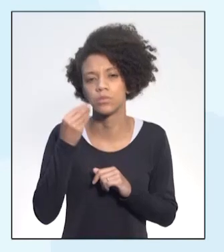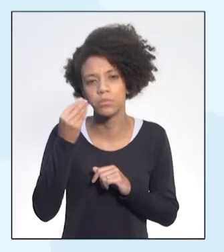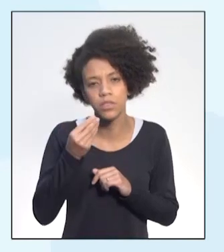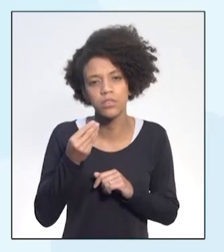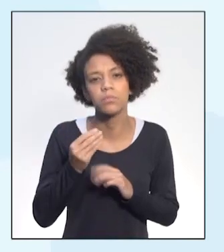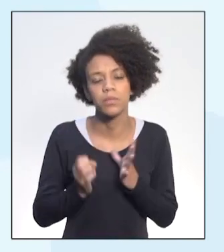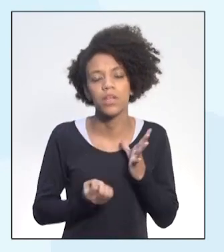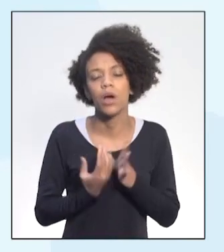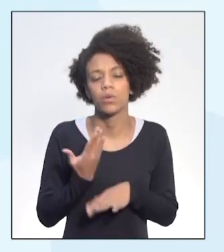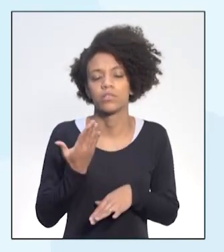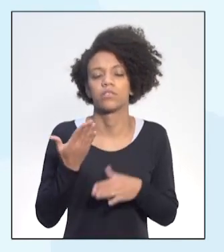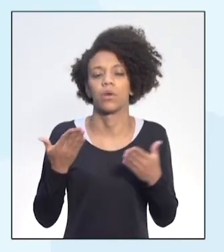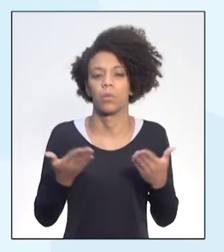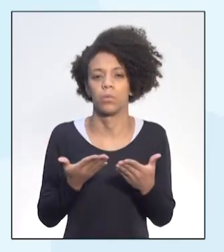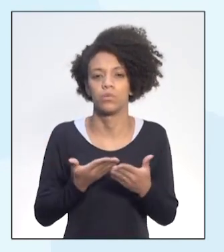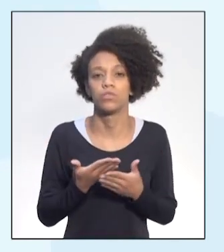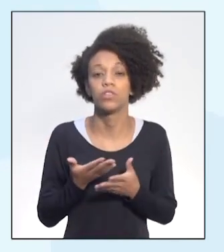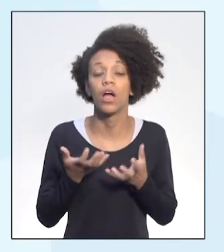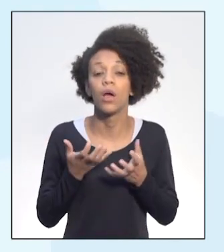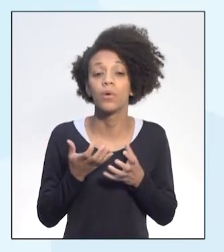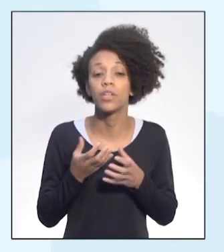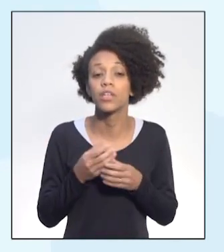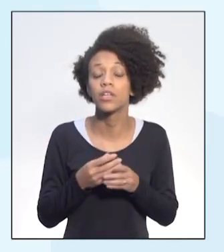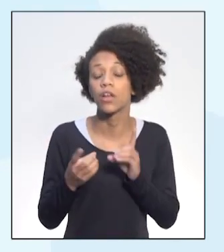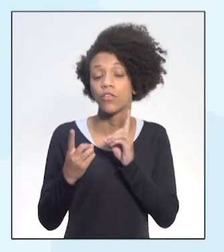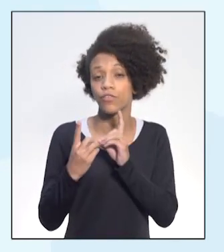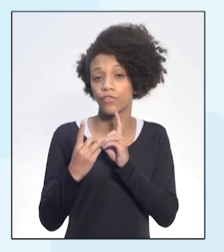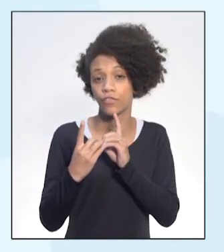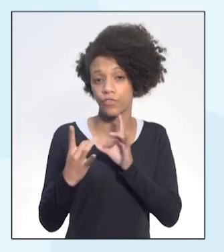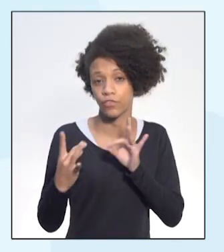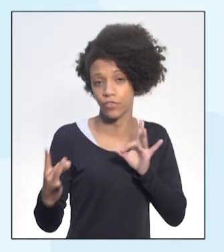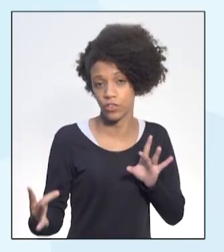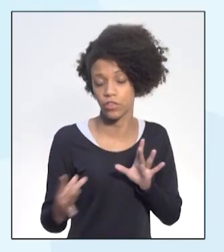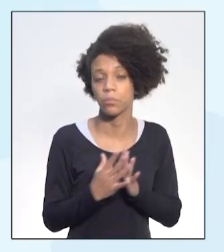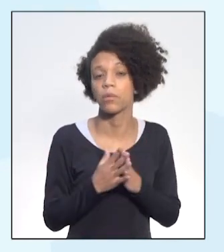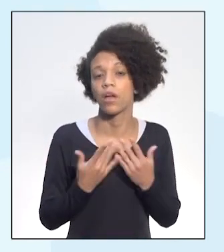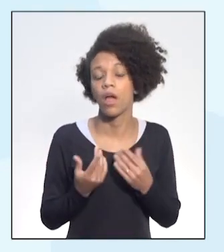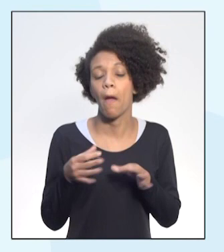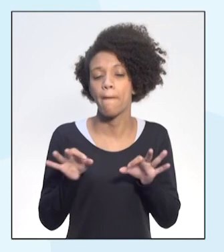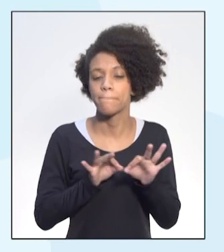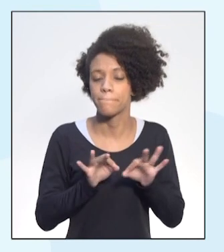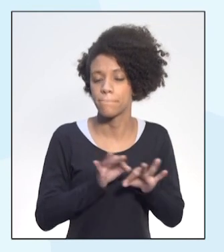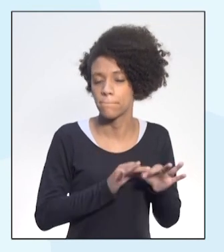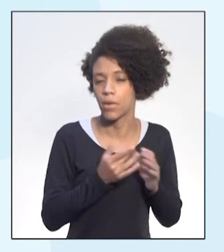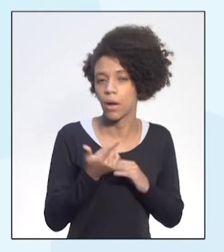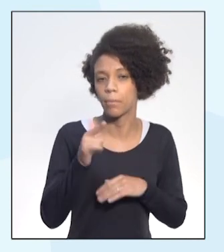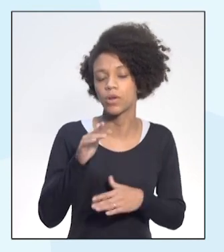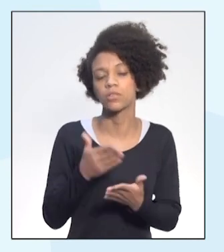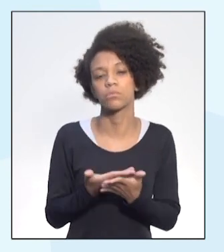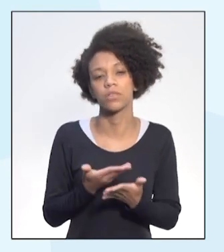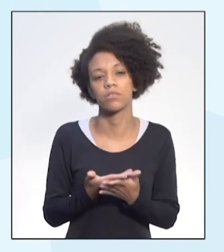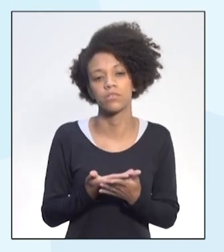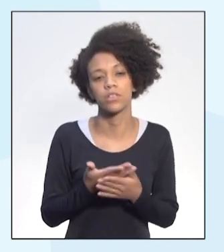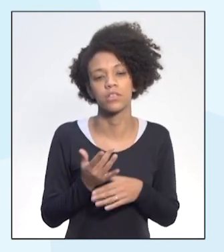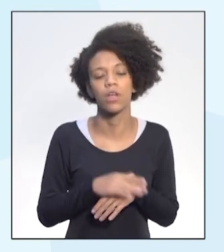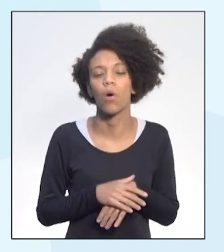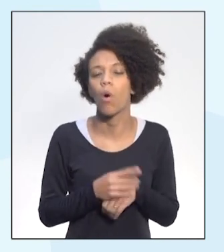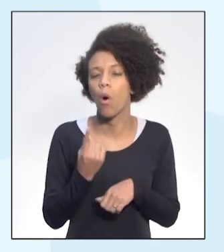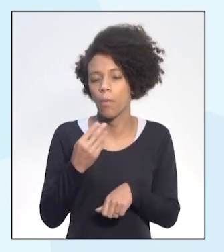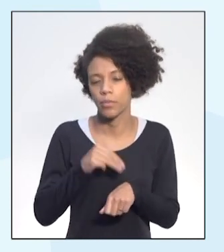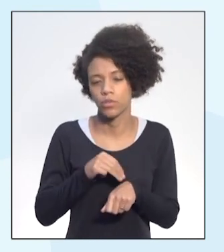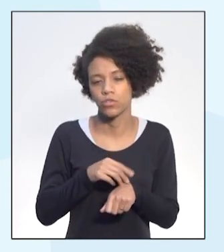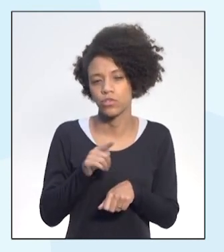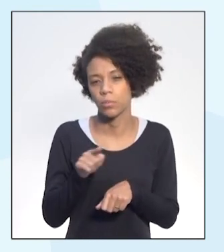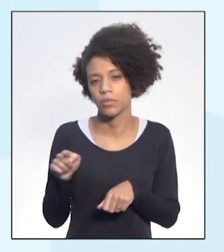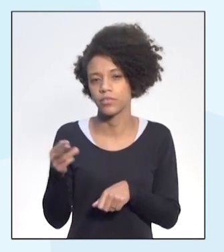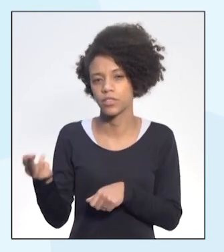nós realizamos. Eu gostaria do feedback de vocês para a gente poder preparar a nossa próxima aula. Então, vou dar para vocês 1 minutinho